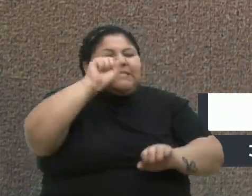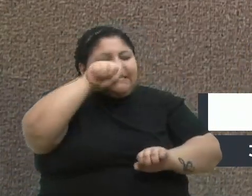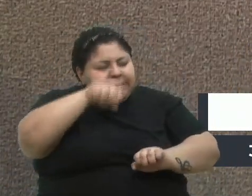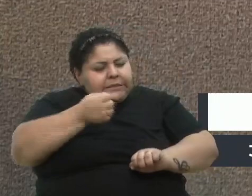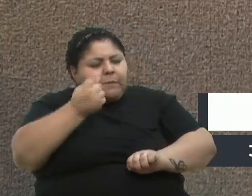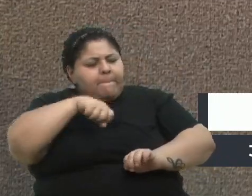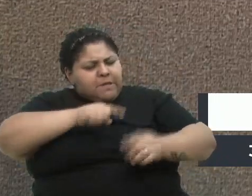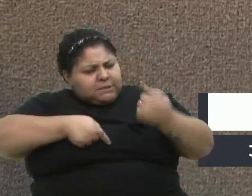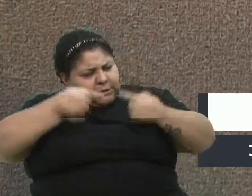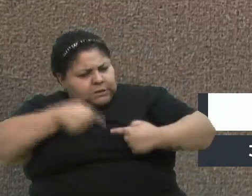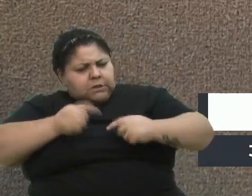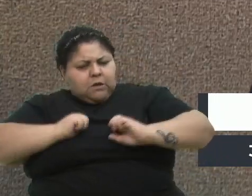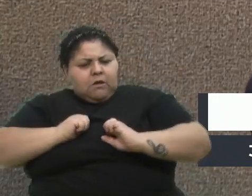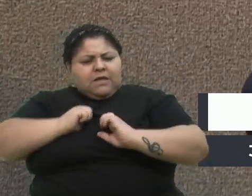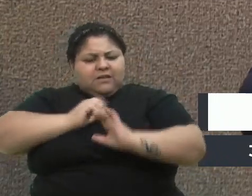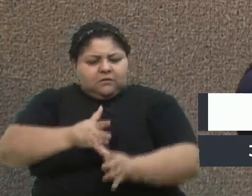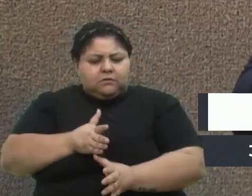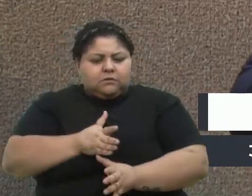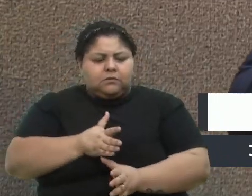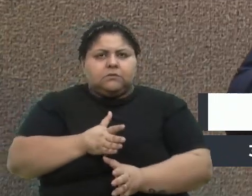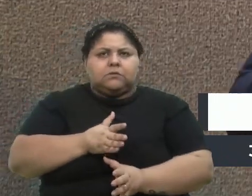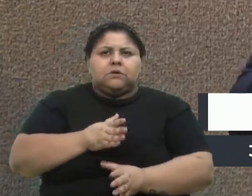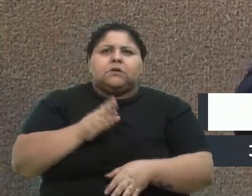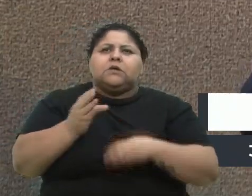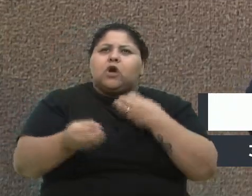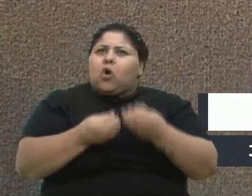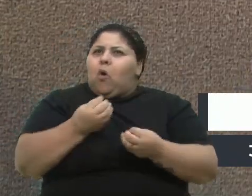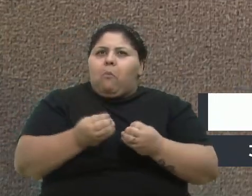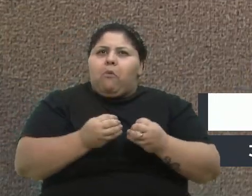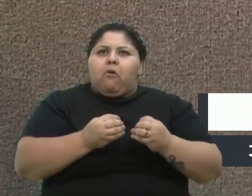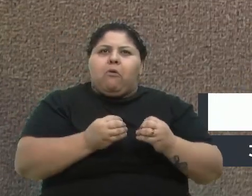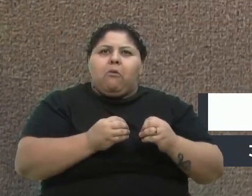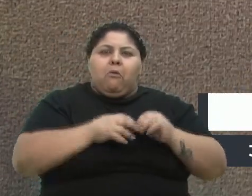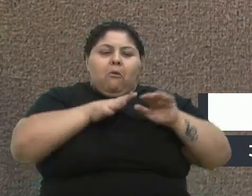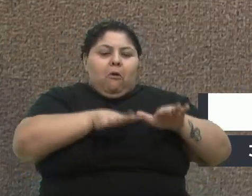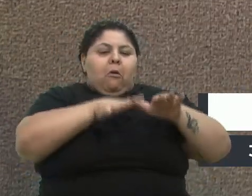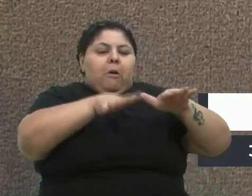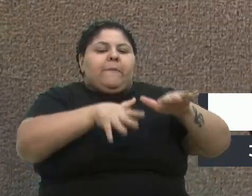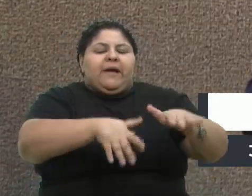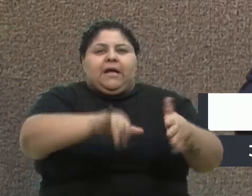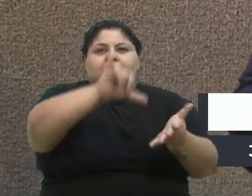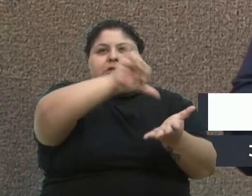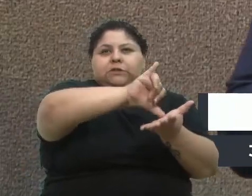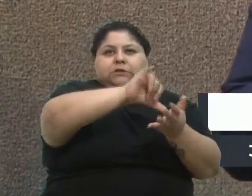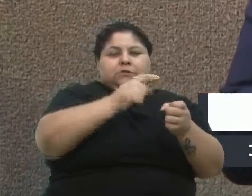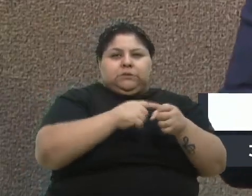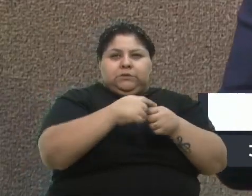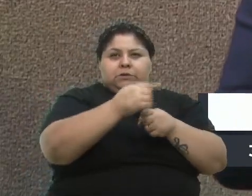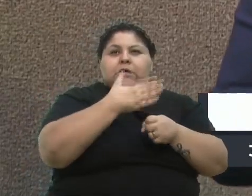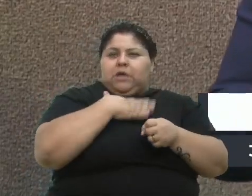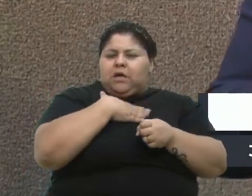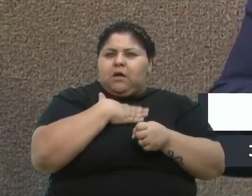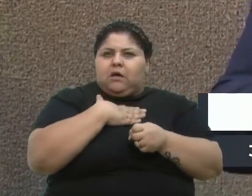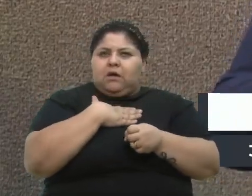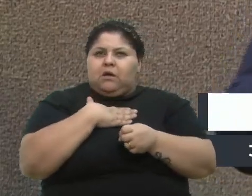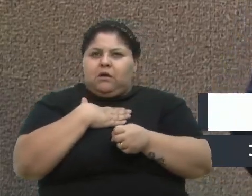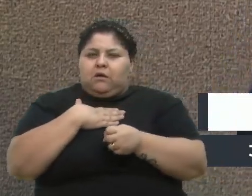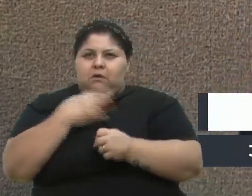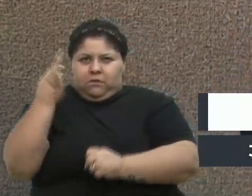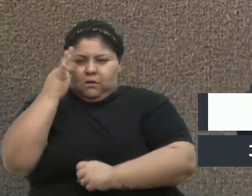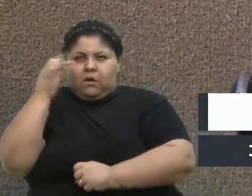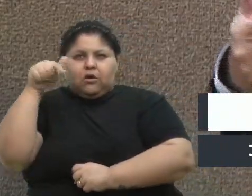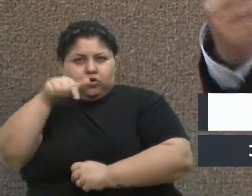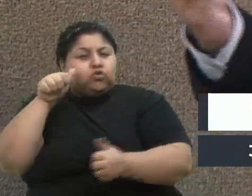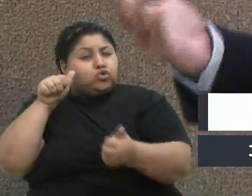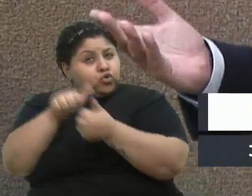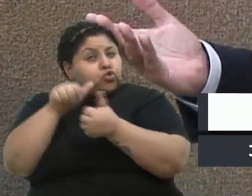e ações como uma parada no centro da cidade. Eu estive, numa ocasião, por coincidência, com a minha